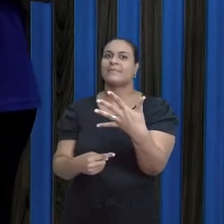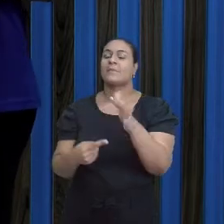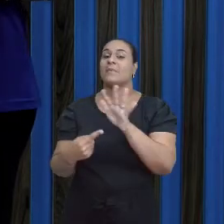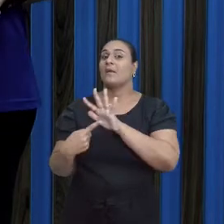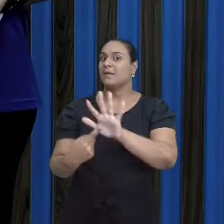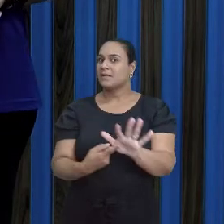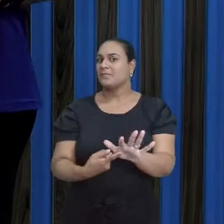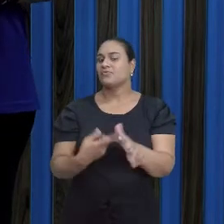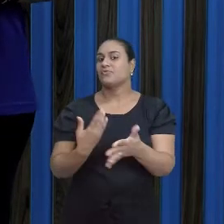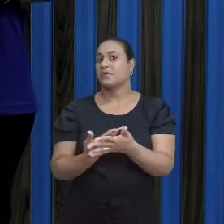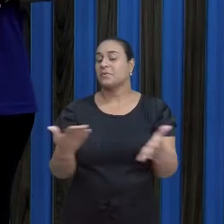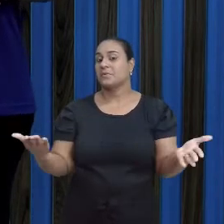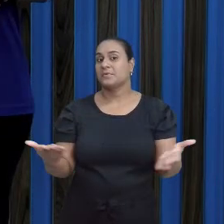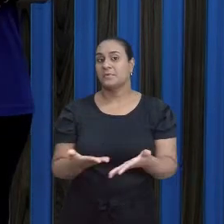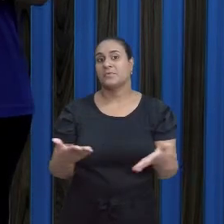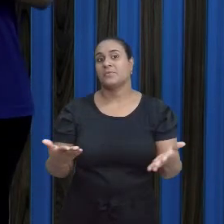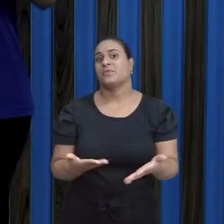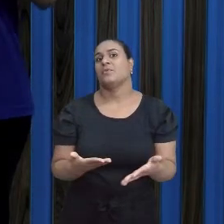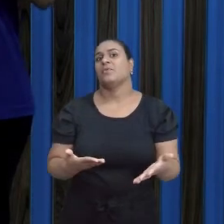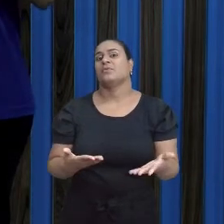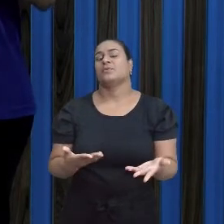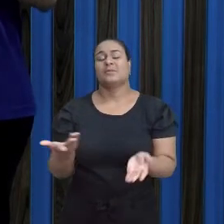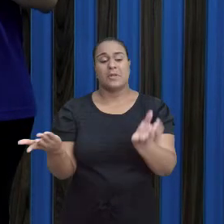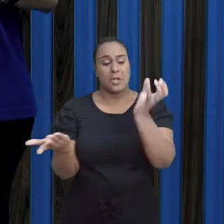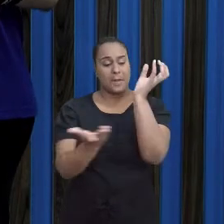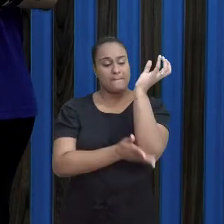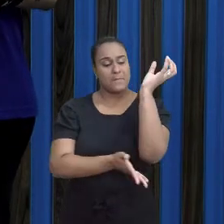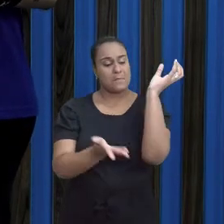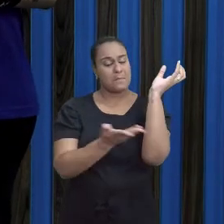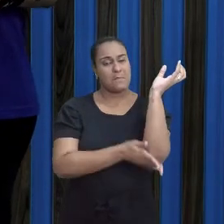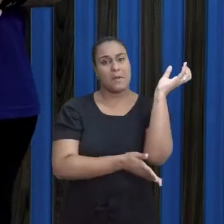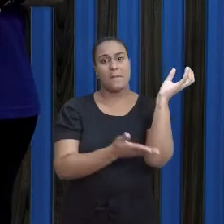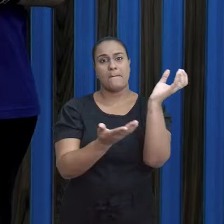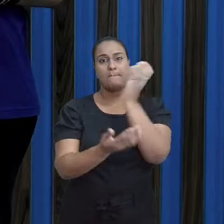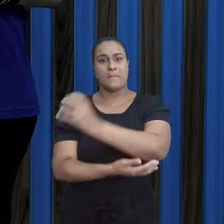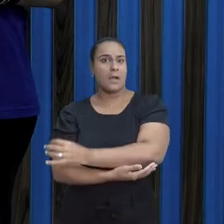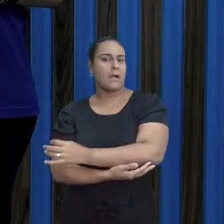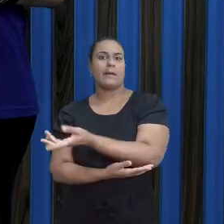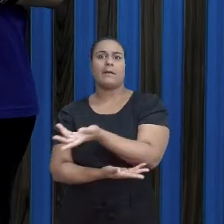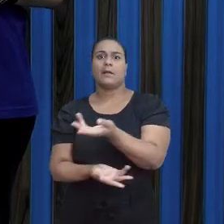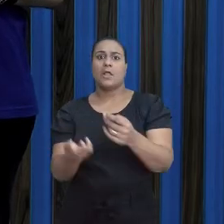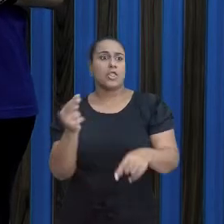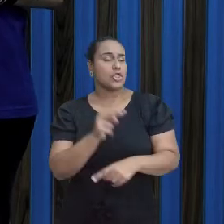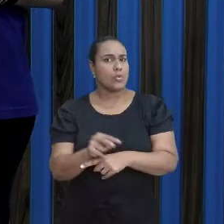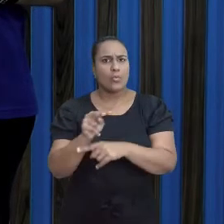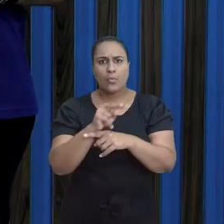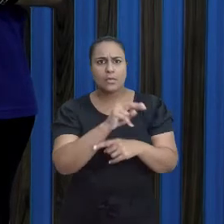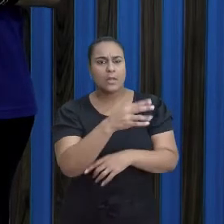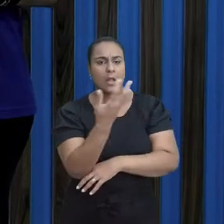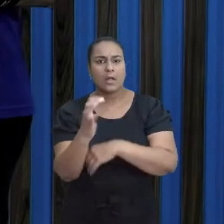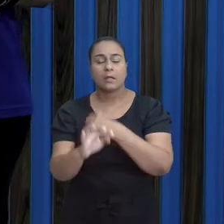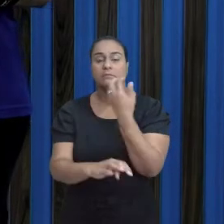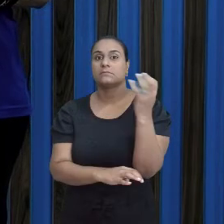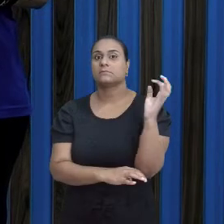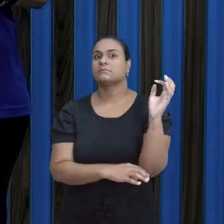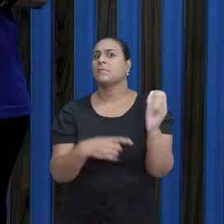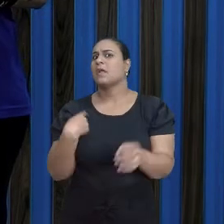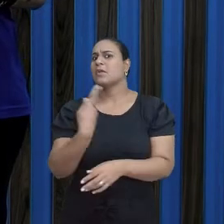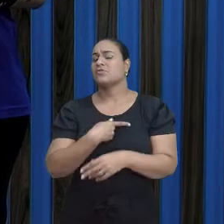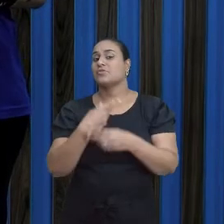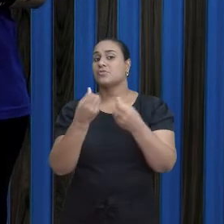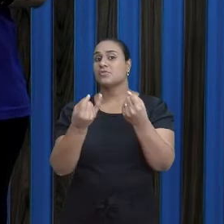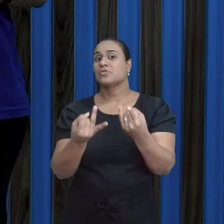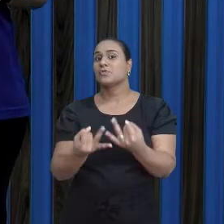trazendo aqui, né, a questão de desmatar, né, de não cuidar dessa terra. E a gente fala muito,